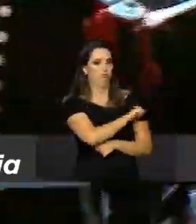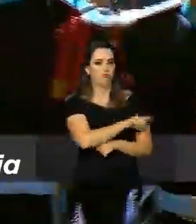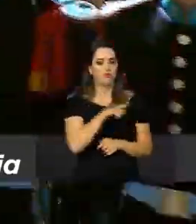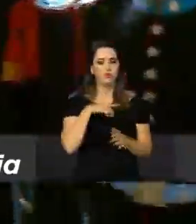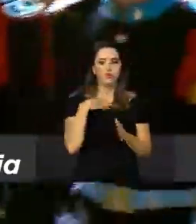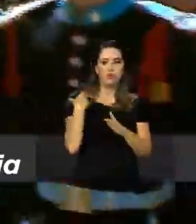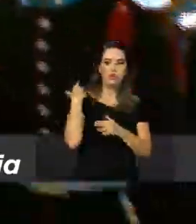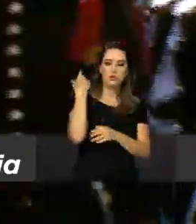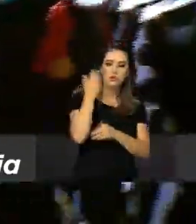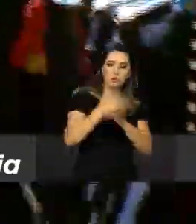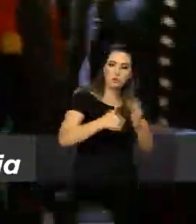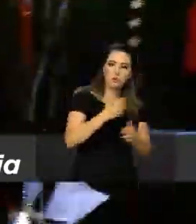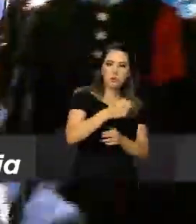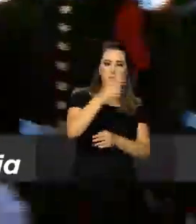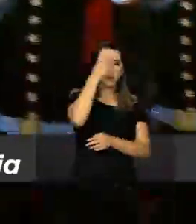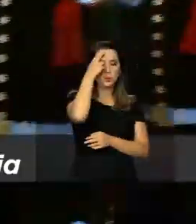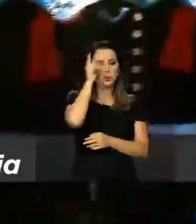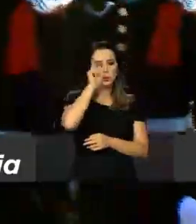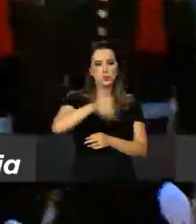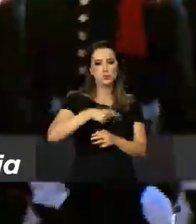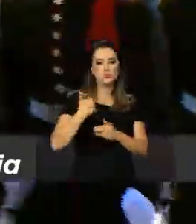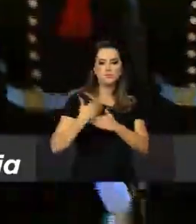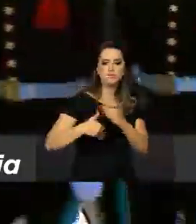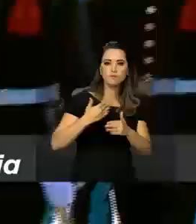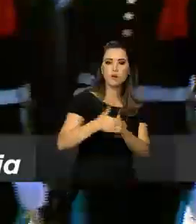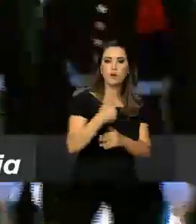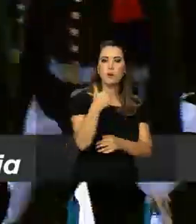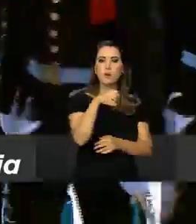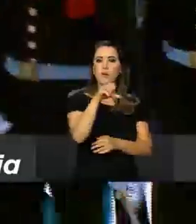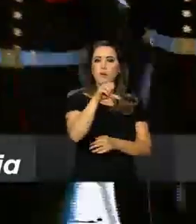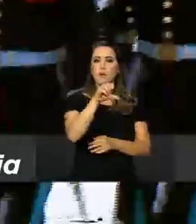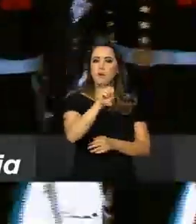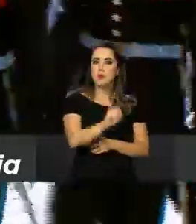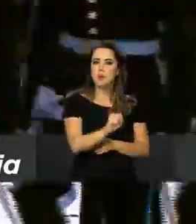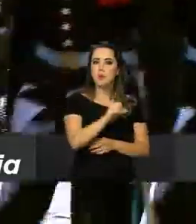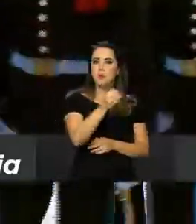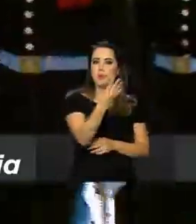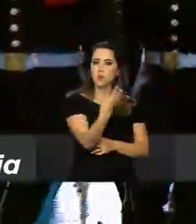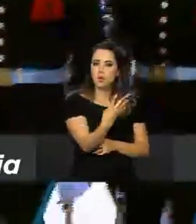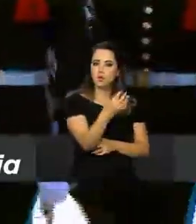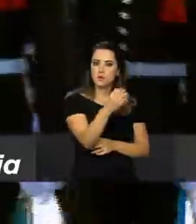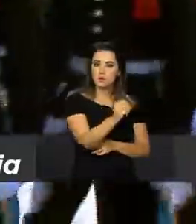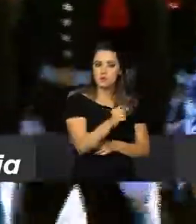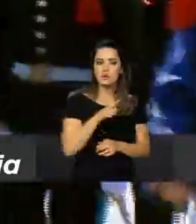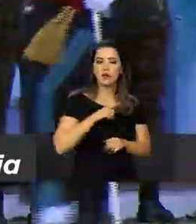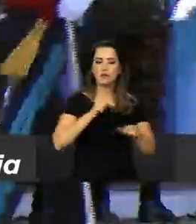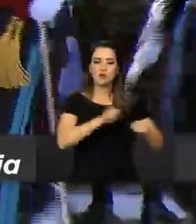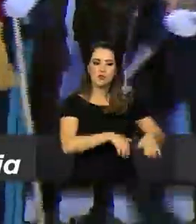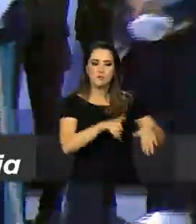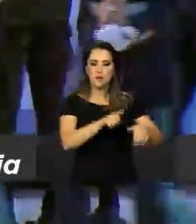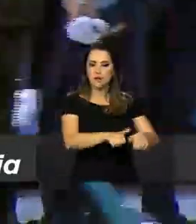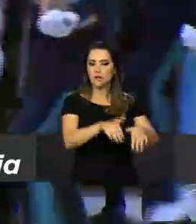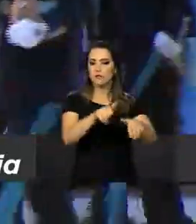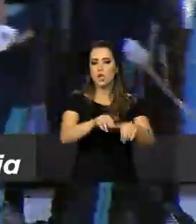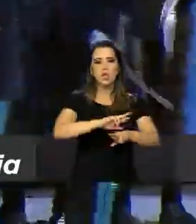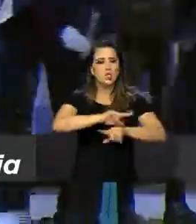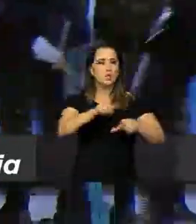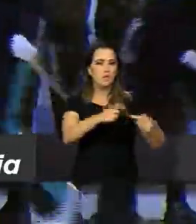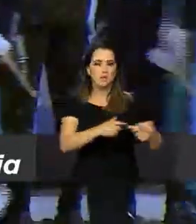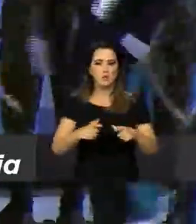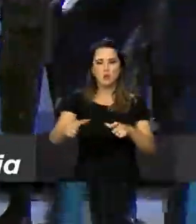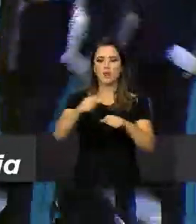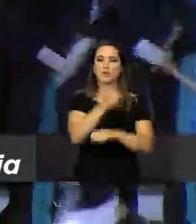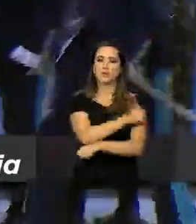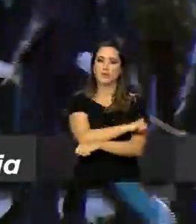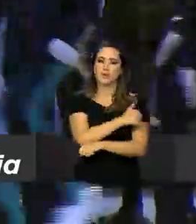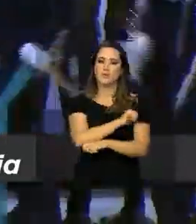essa tradição e vem perdurando desde 1840 até os dias atuais esses desfiles militares. Claro que com a criação de Brasília